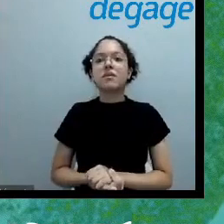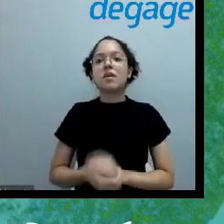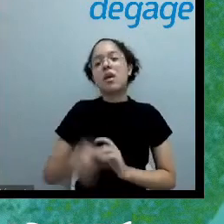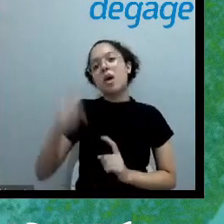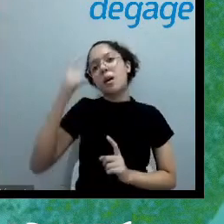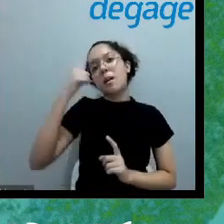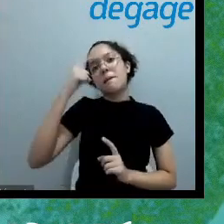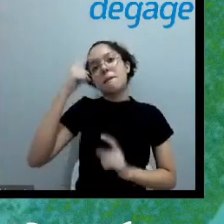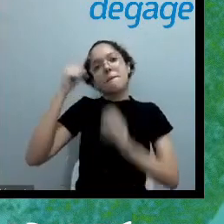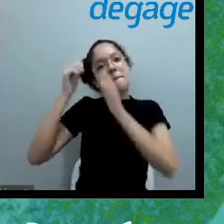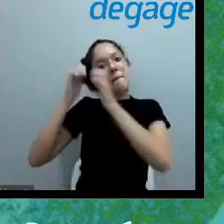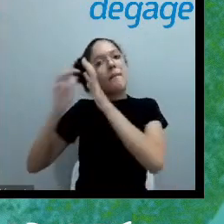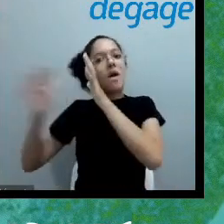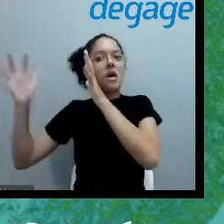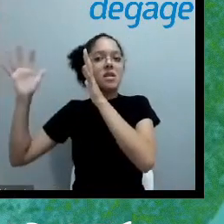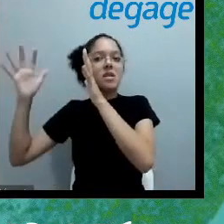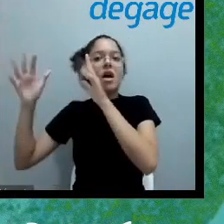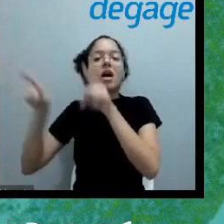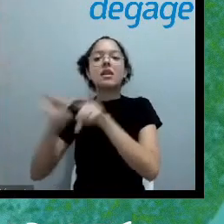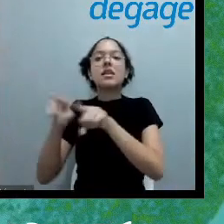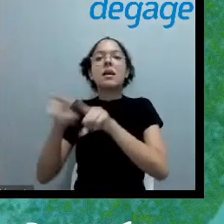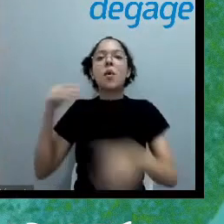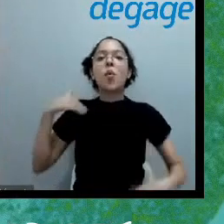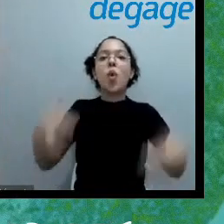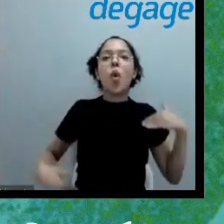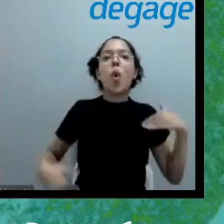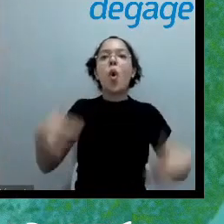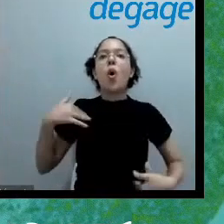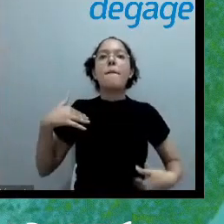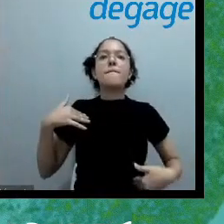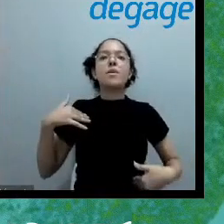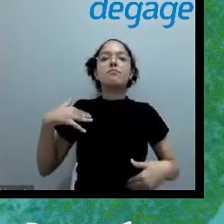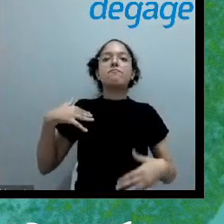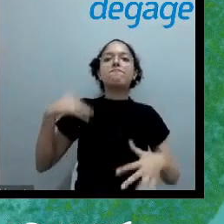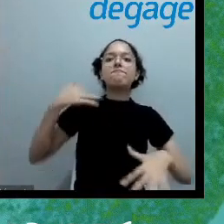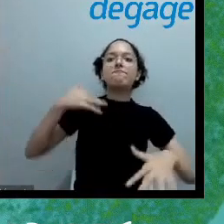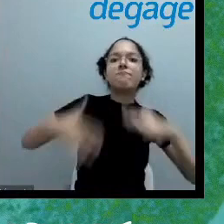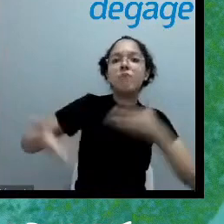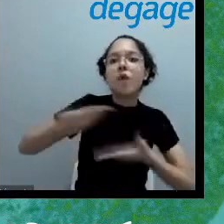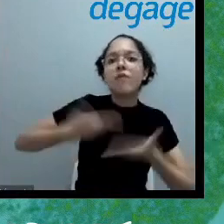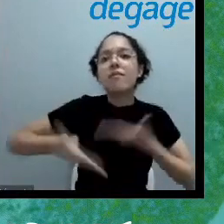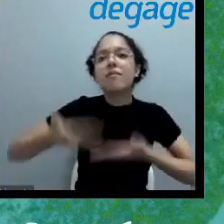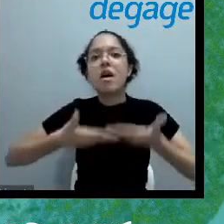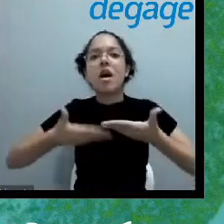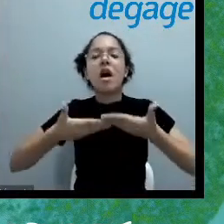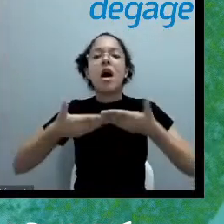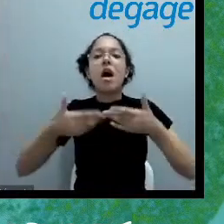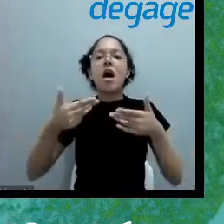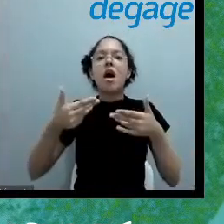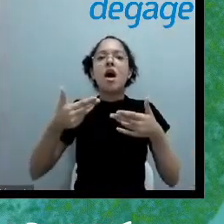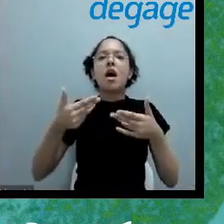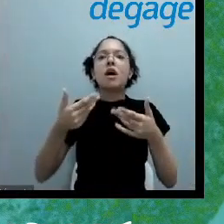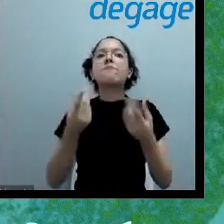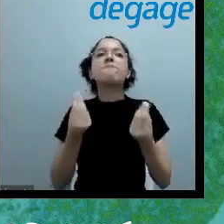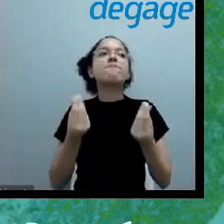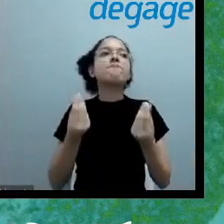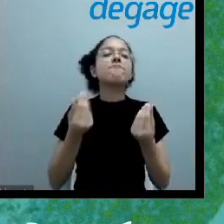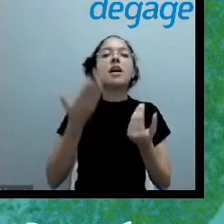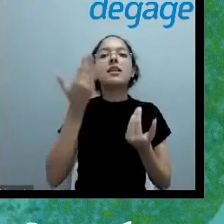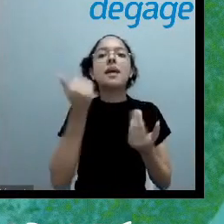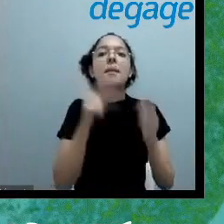esse sistema sensorial complexo que estava sendo falado ontem, né? Vai ressignificar, experimentar,